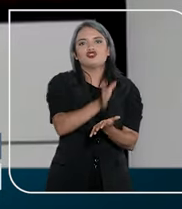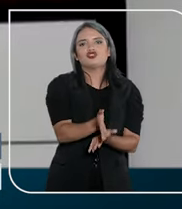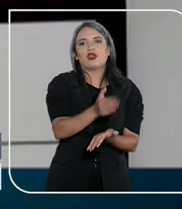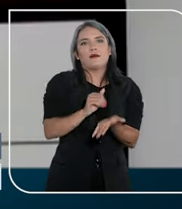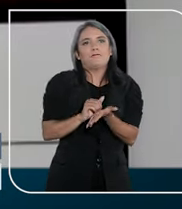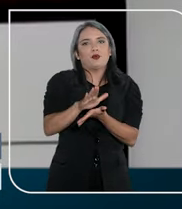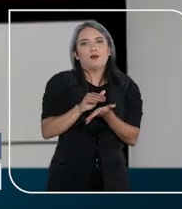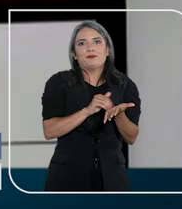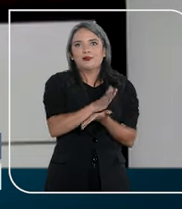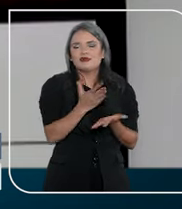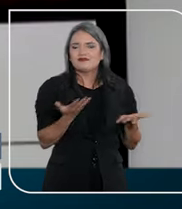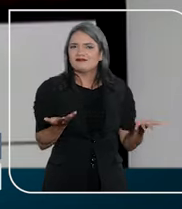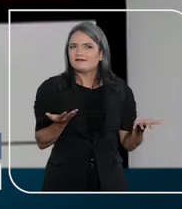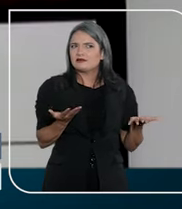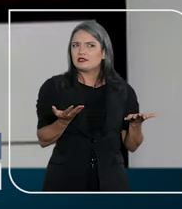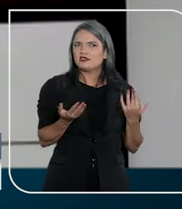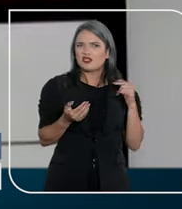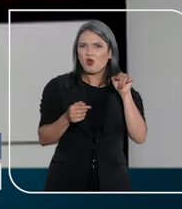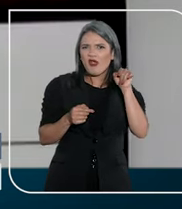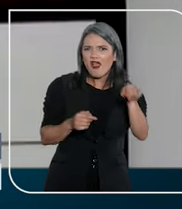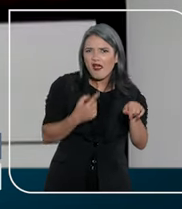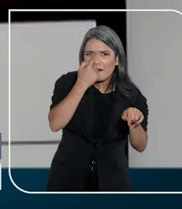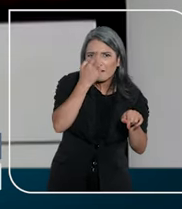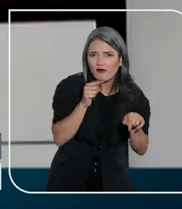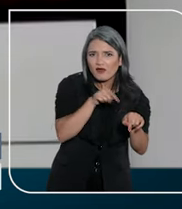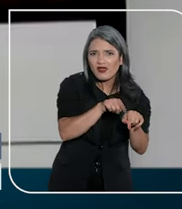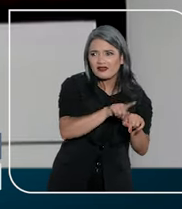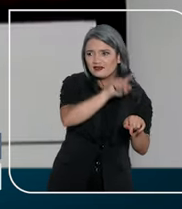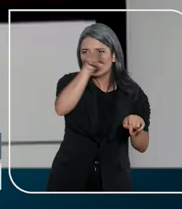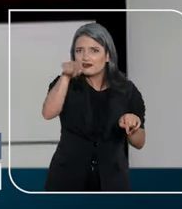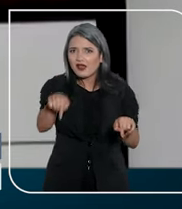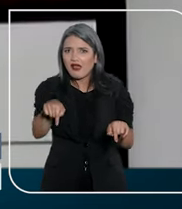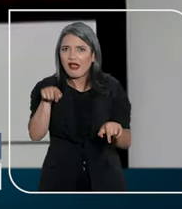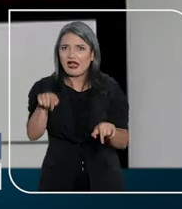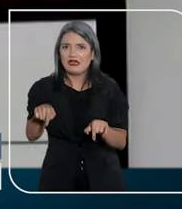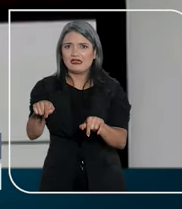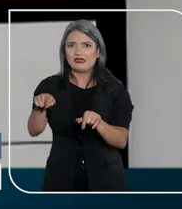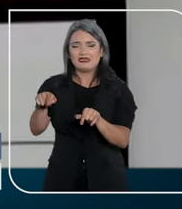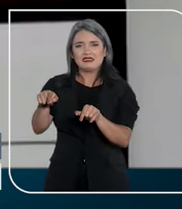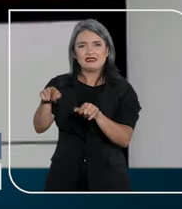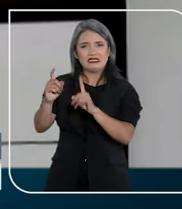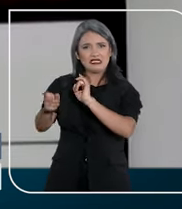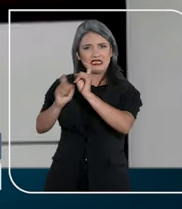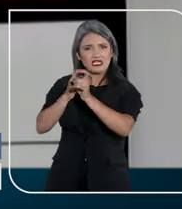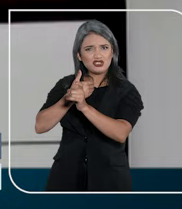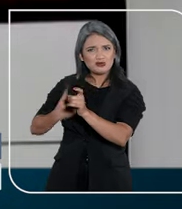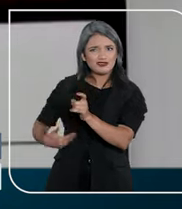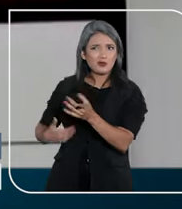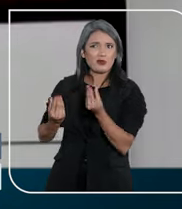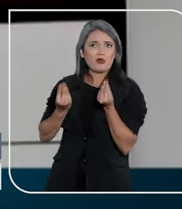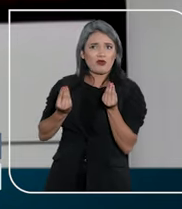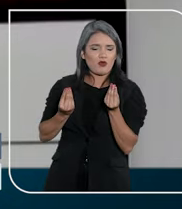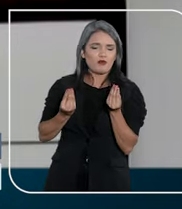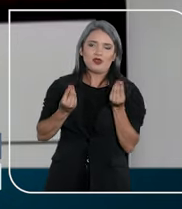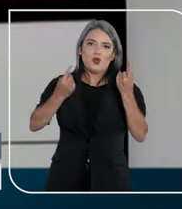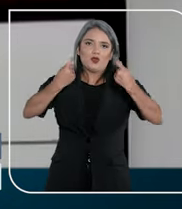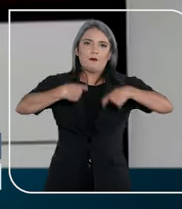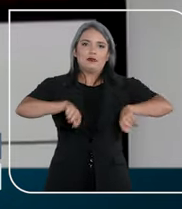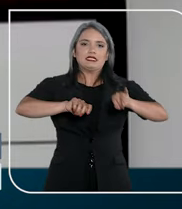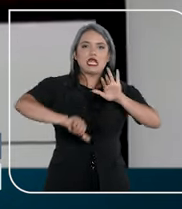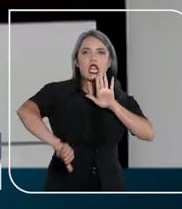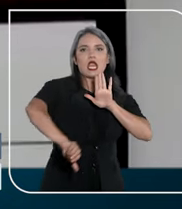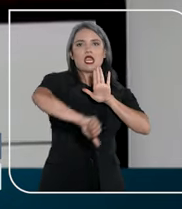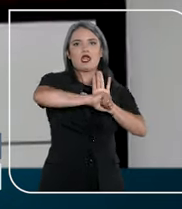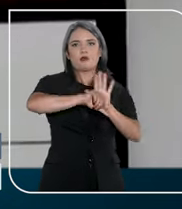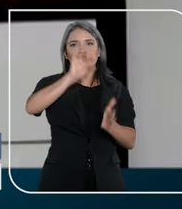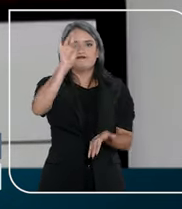3, 4 vezes. Então veja, eu nem preciso de condenação criminal. Essa é a jurisprudência do Superior Tribunal de